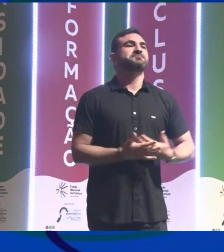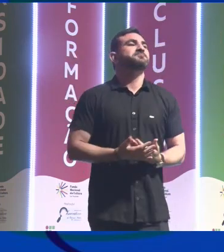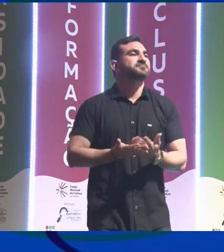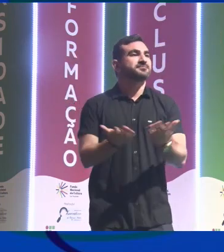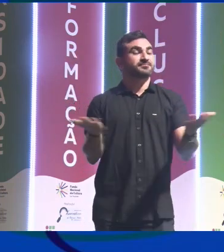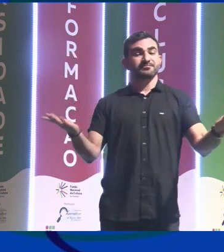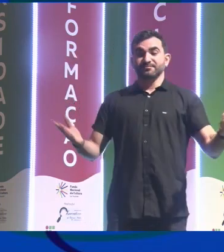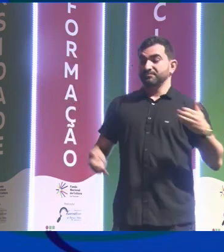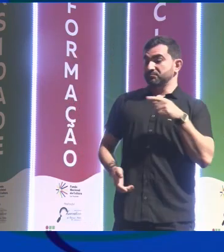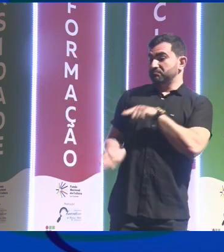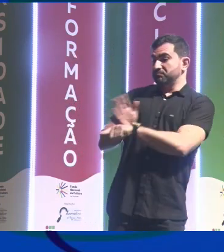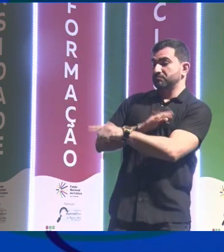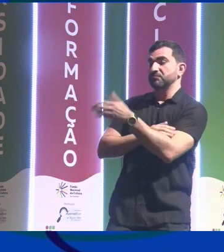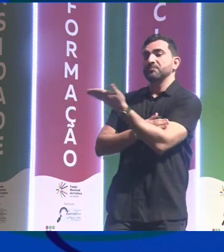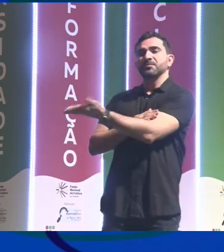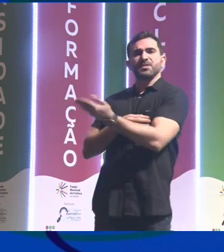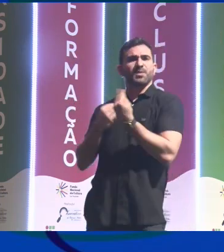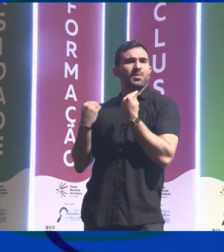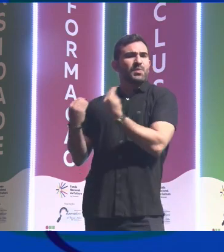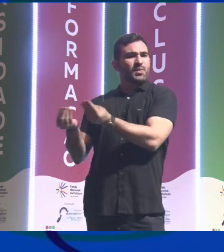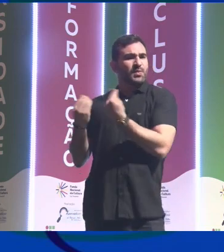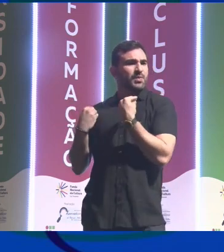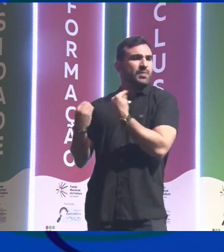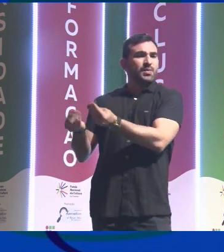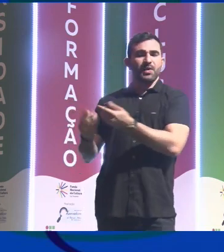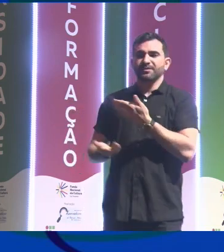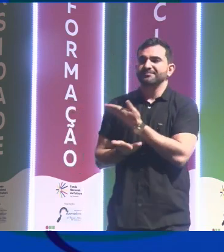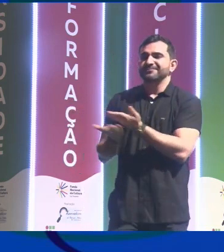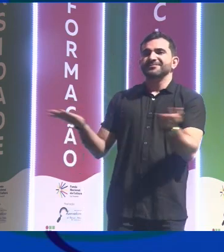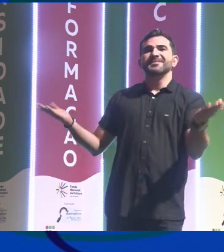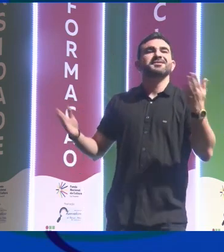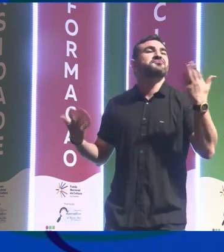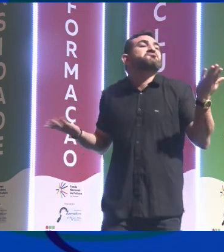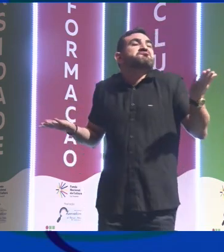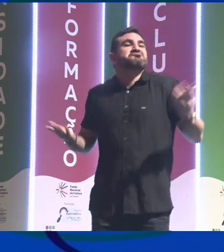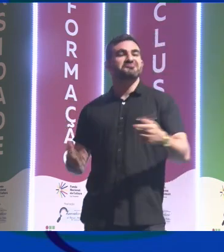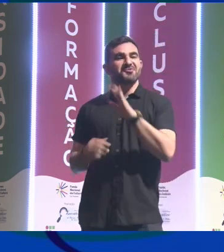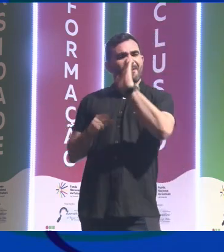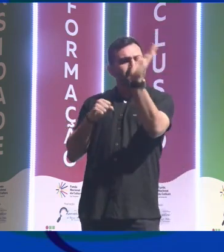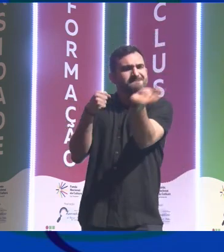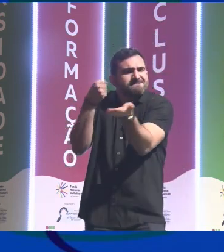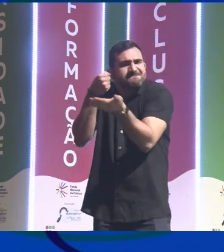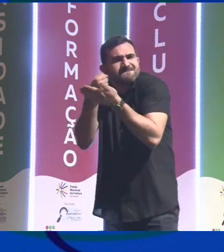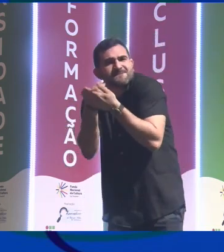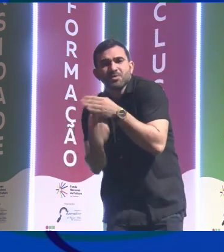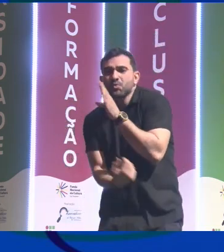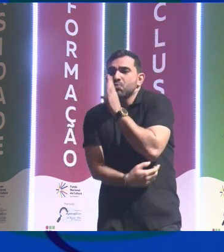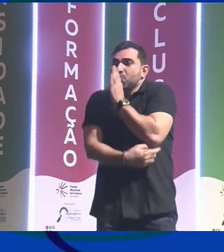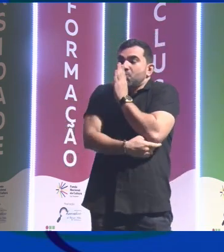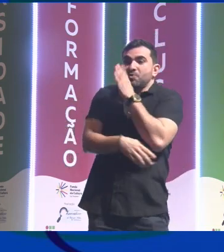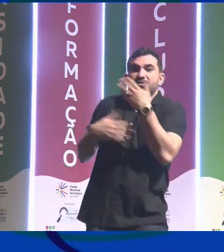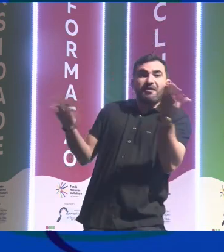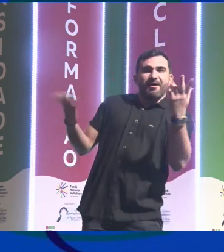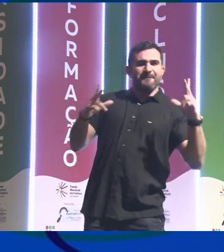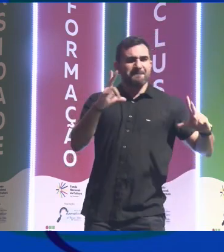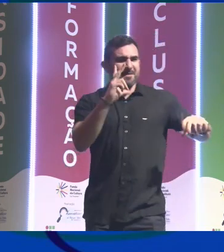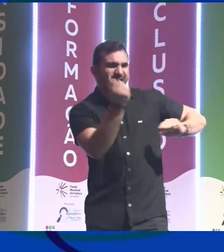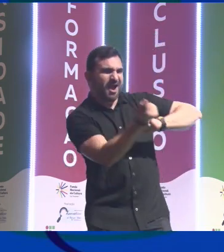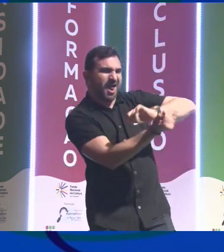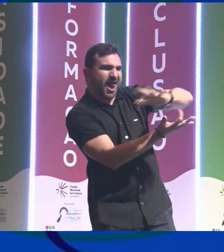parar. Eu pergunto, cadê vocês? Vai se esconder da enorme